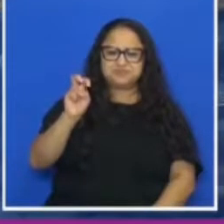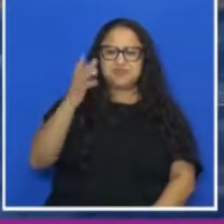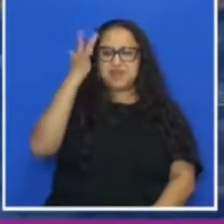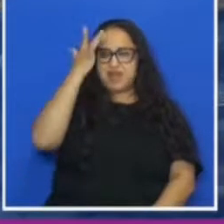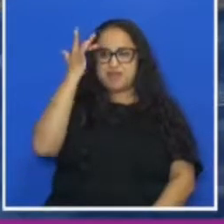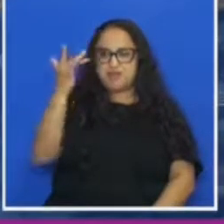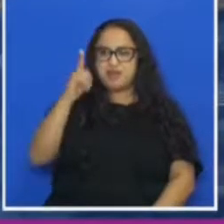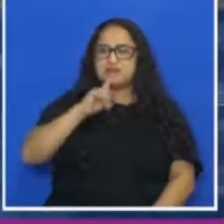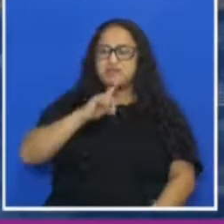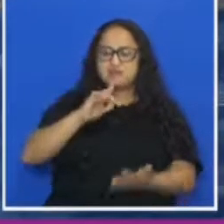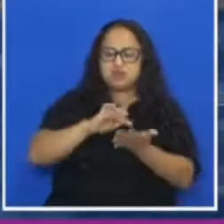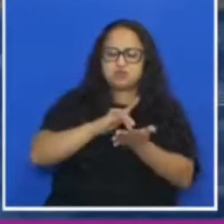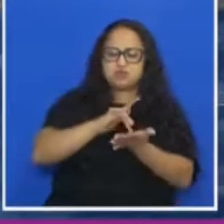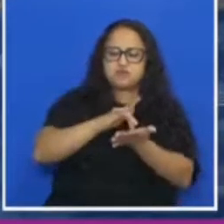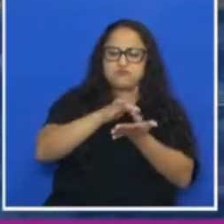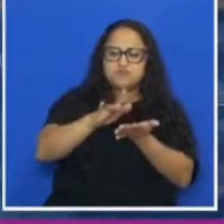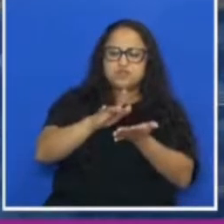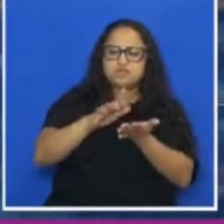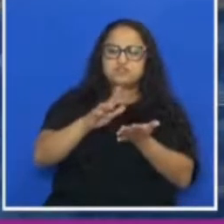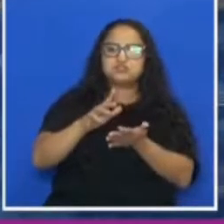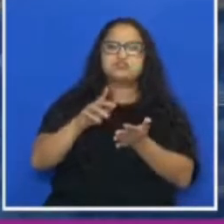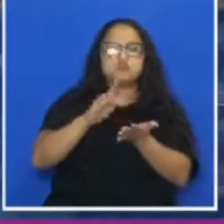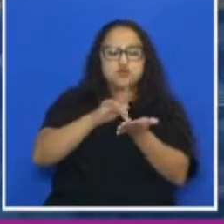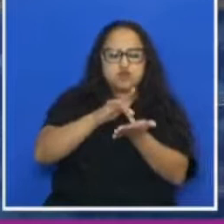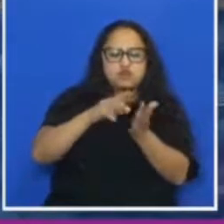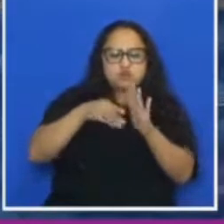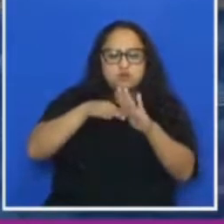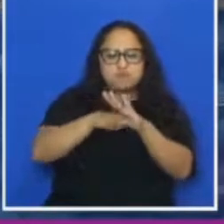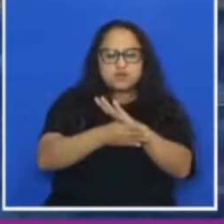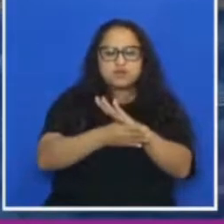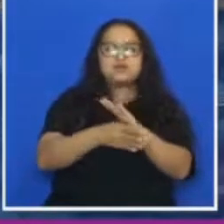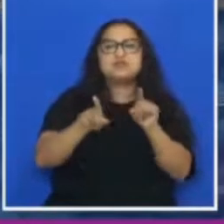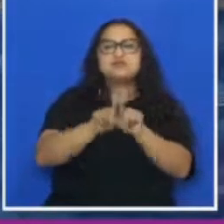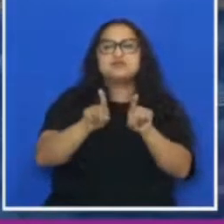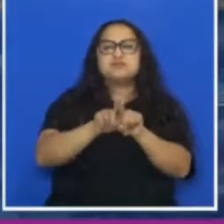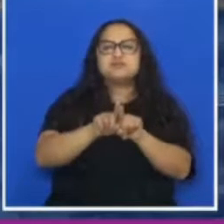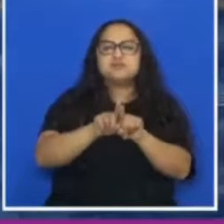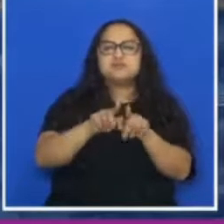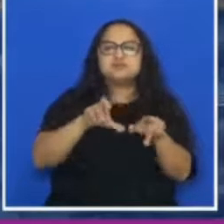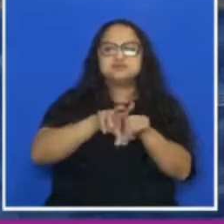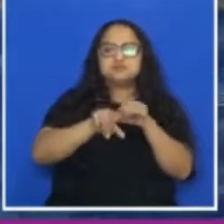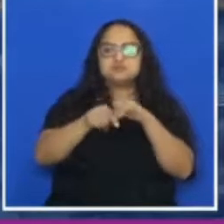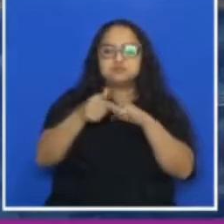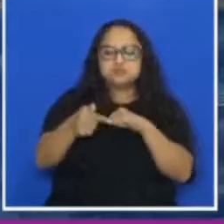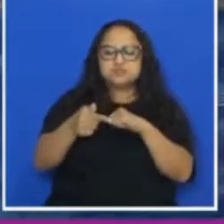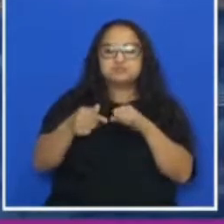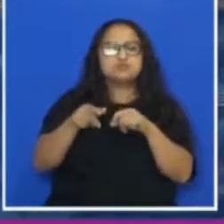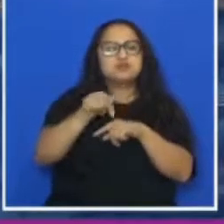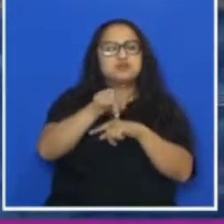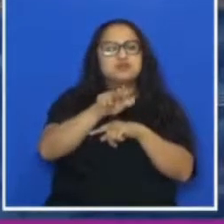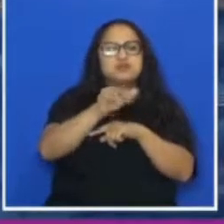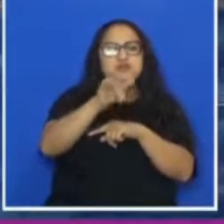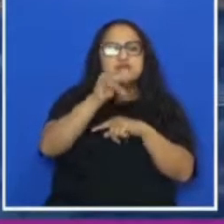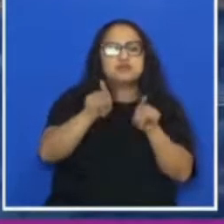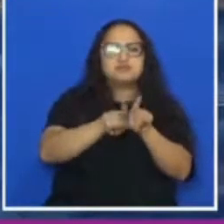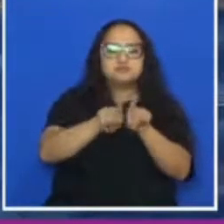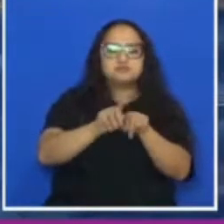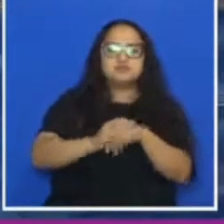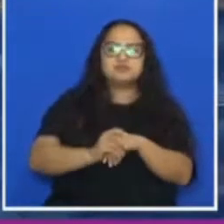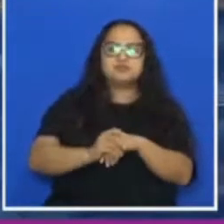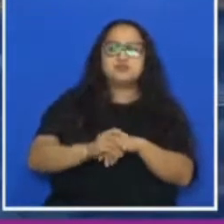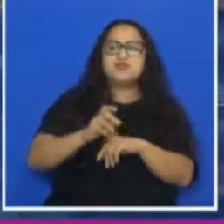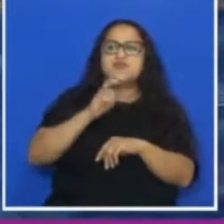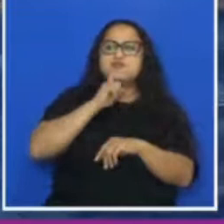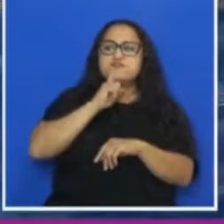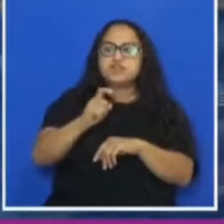Amanhã teremos Loto Fácil, Loto Mania e Super 7. Quina também. Muito bem. Bola verde número